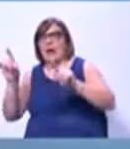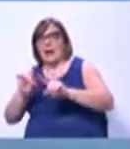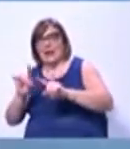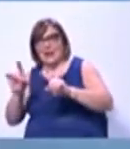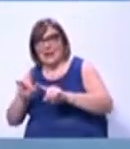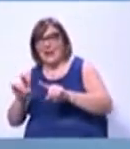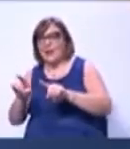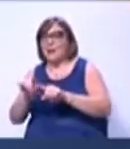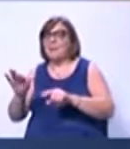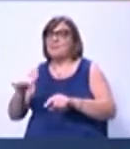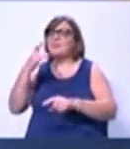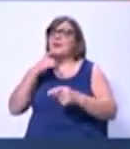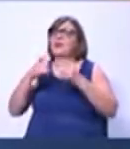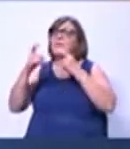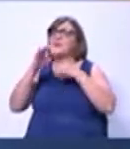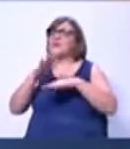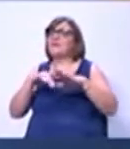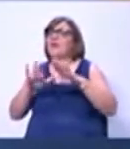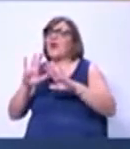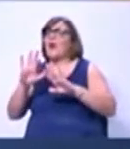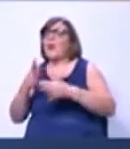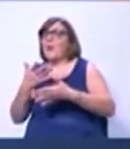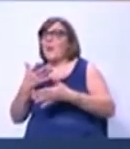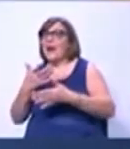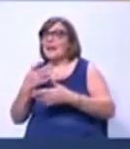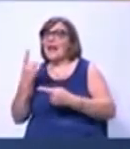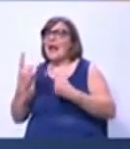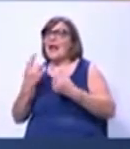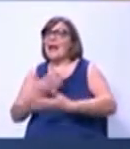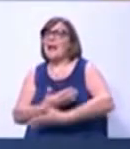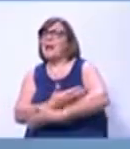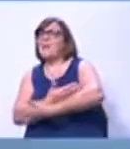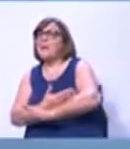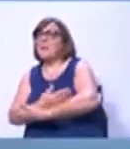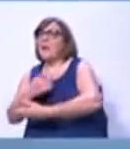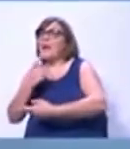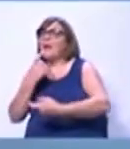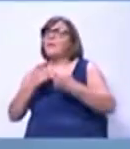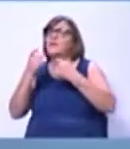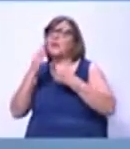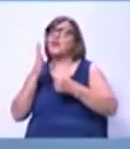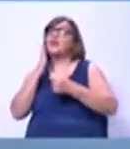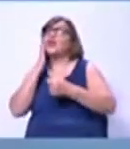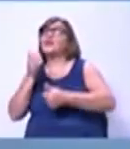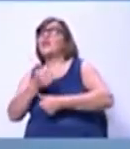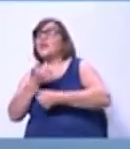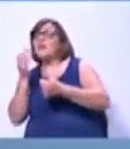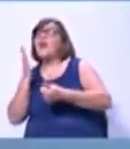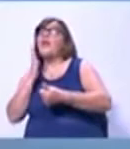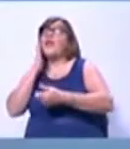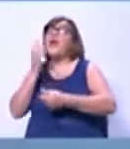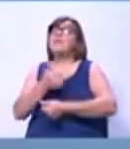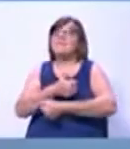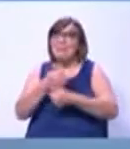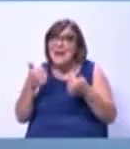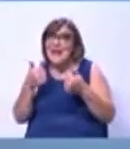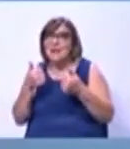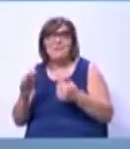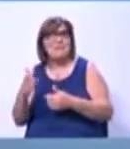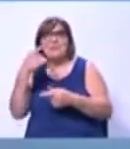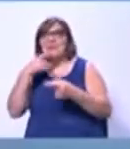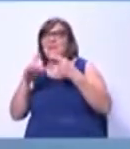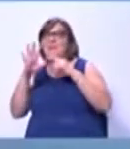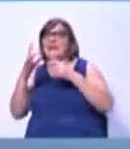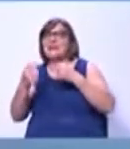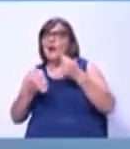É a primeira pergunta que se faz quando temos alguém com o bebê, alguém, né? Então, dá boas noites. Já dorme? Já dorme. Parece